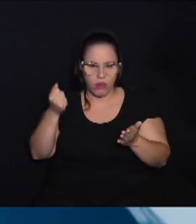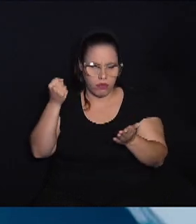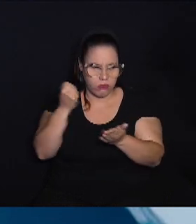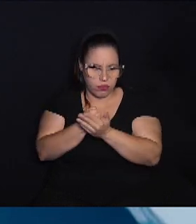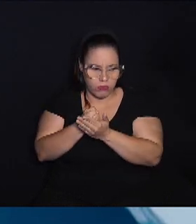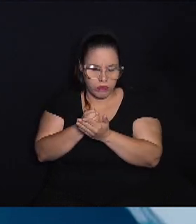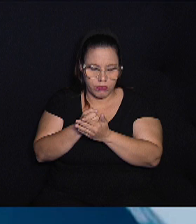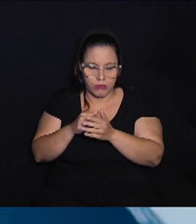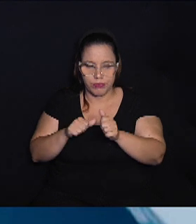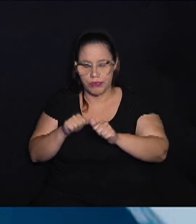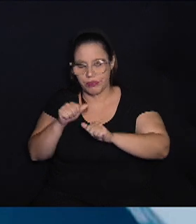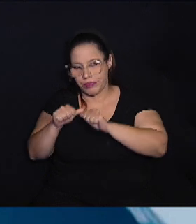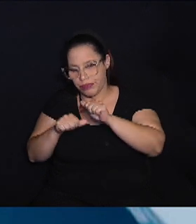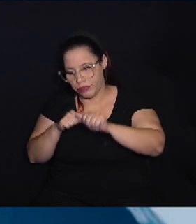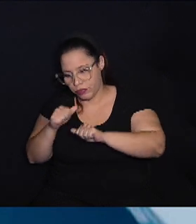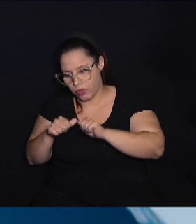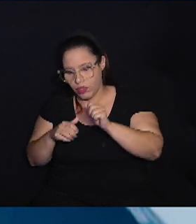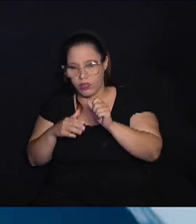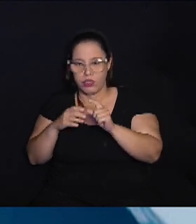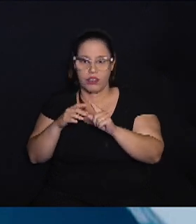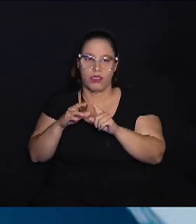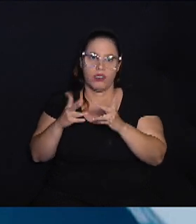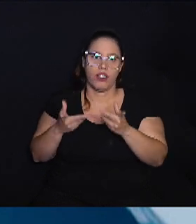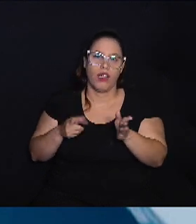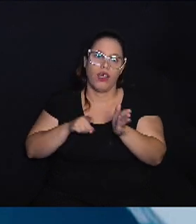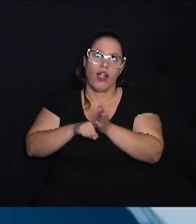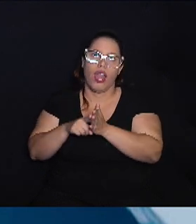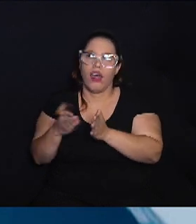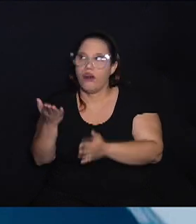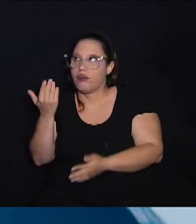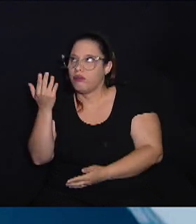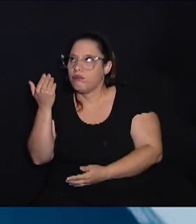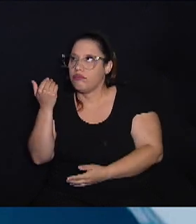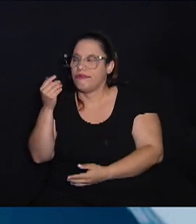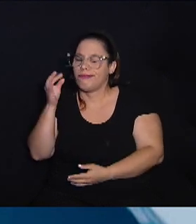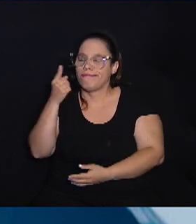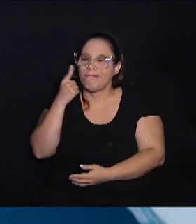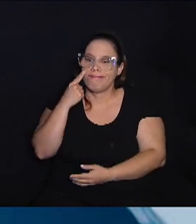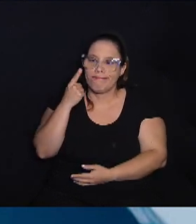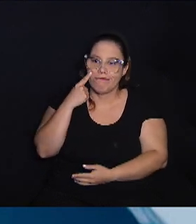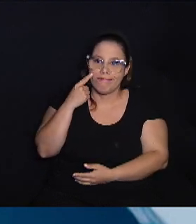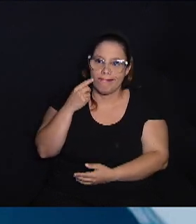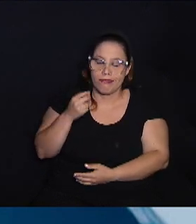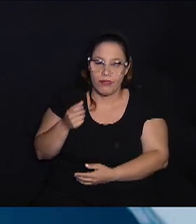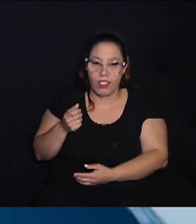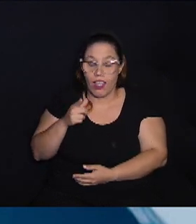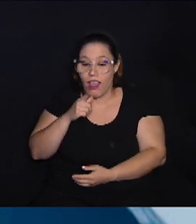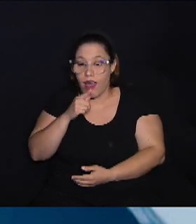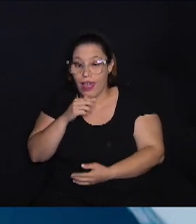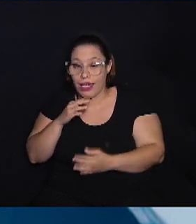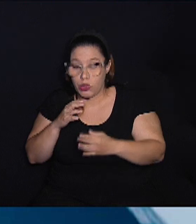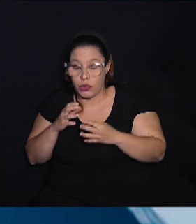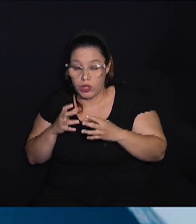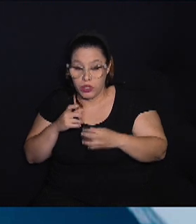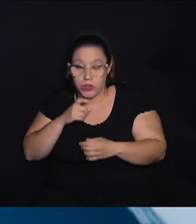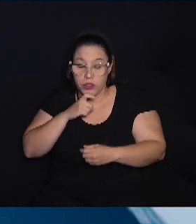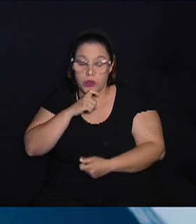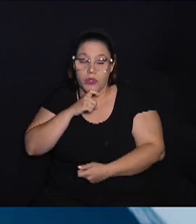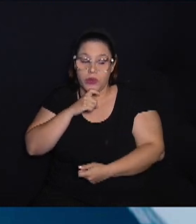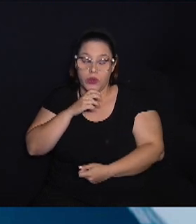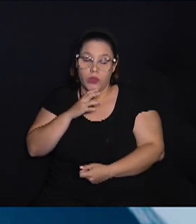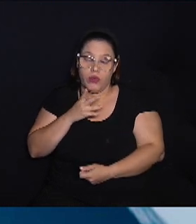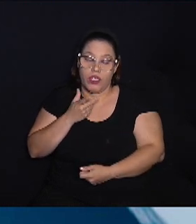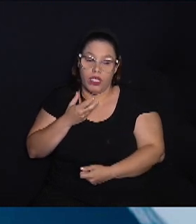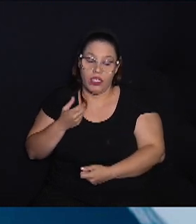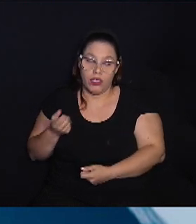pelas mudanças climáticas. Estudos anteriores já haviam mostrado que a água quente do mar está infiltrando na zona